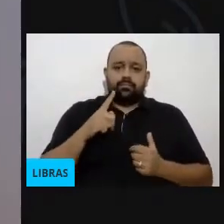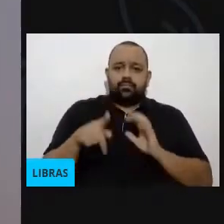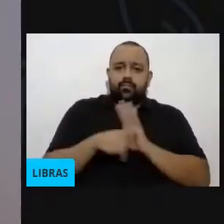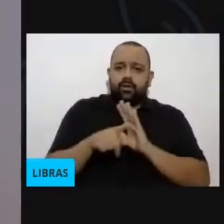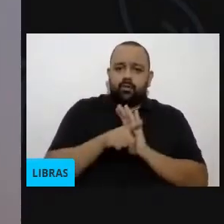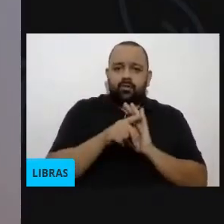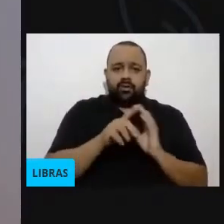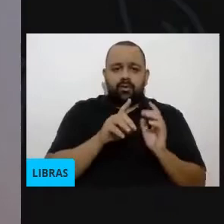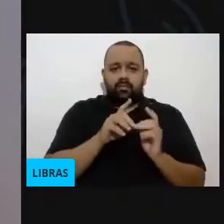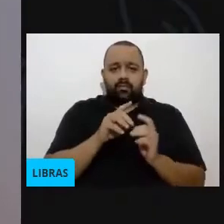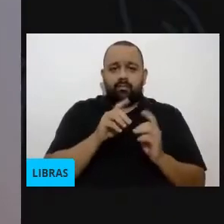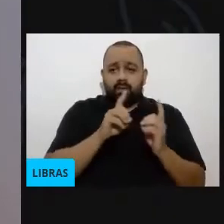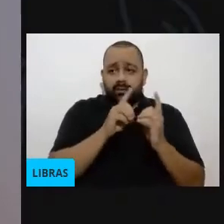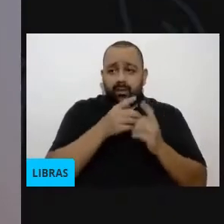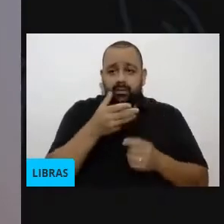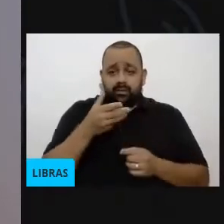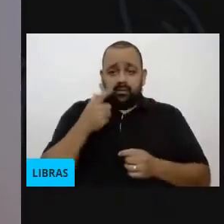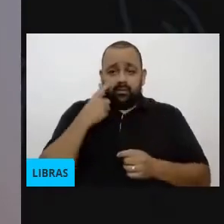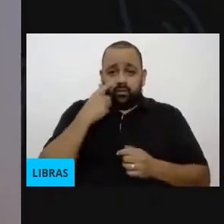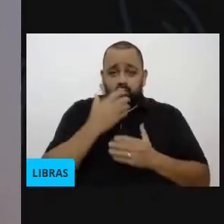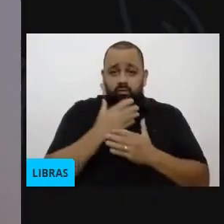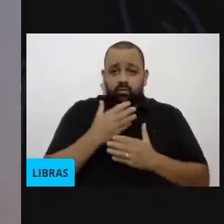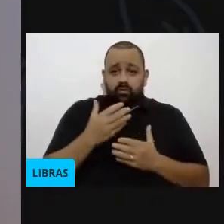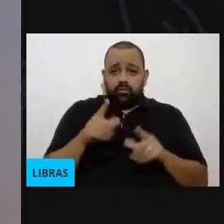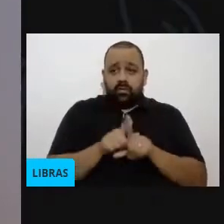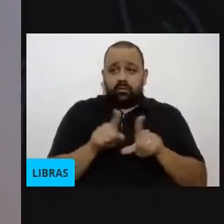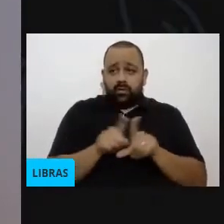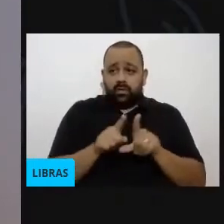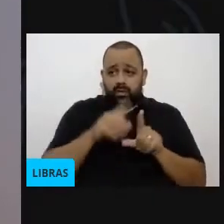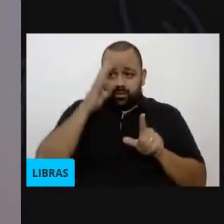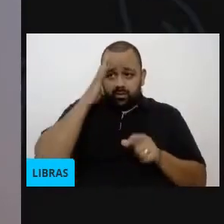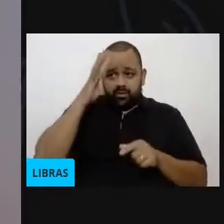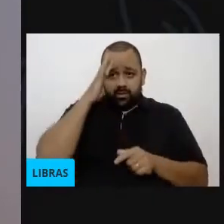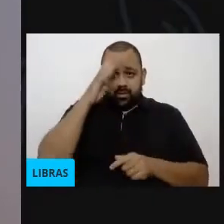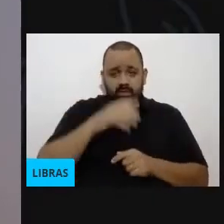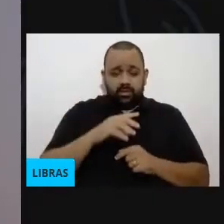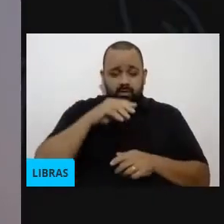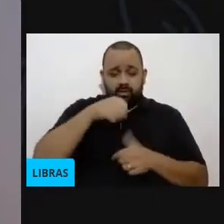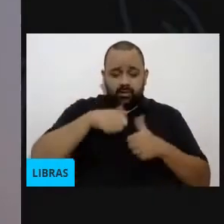aí no começo da live, que assim, bom, imagina, ele está em casa,